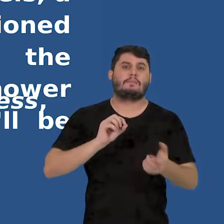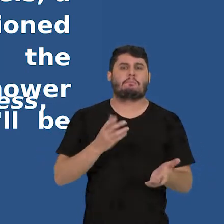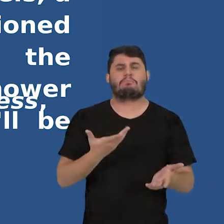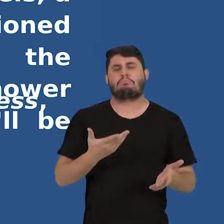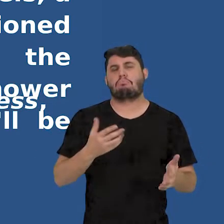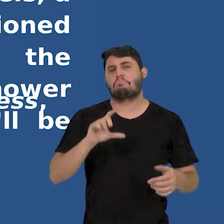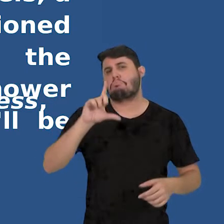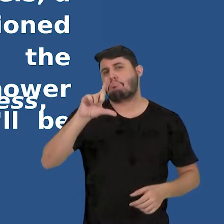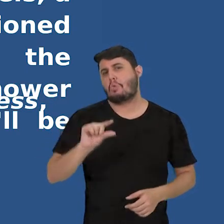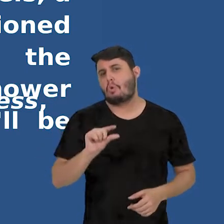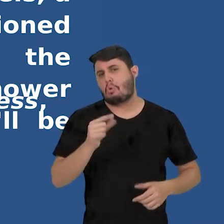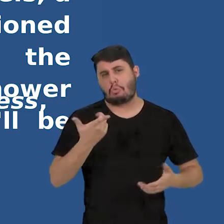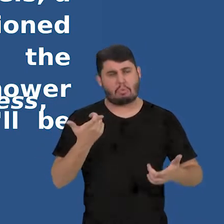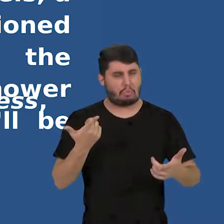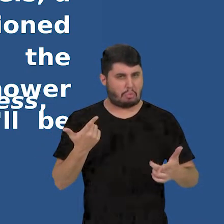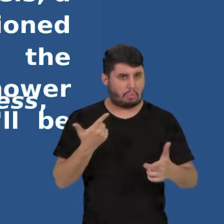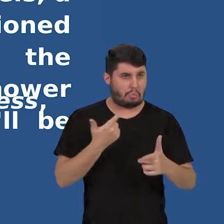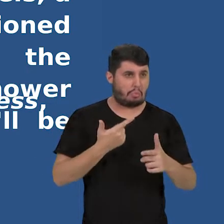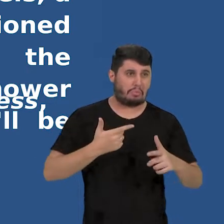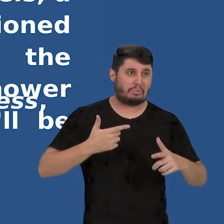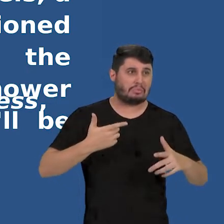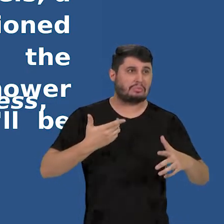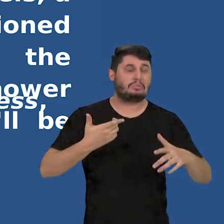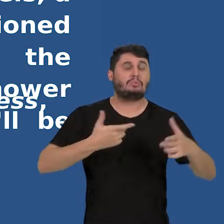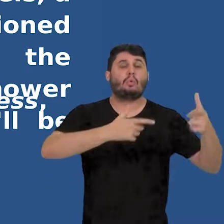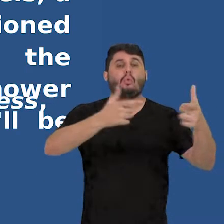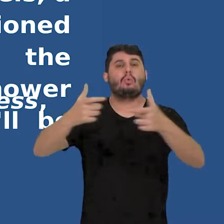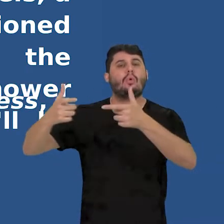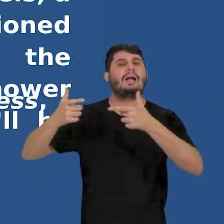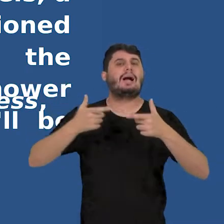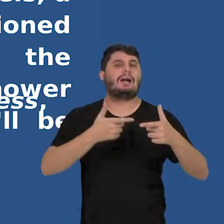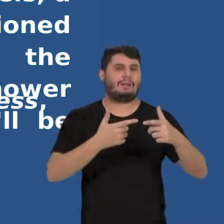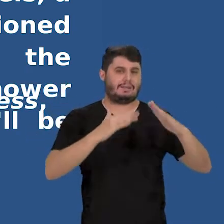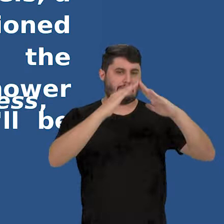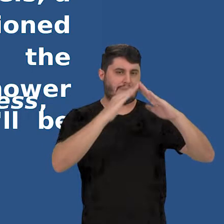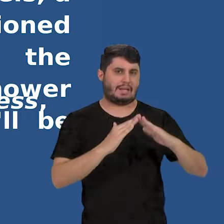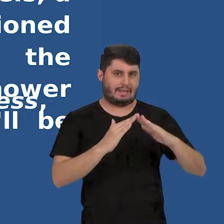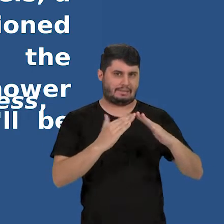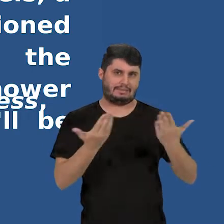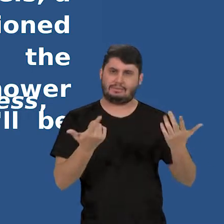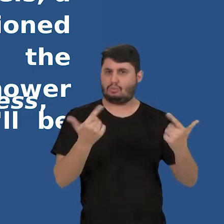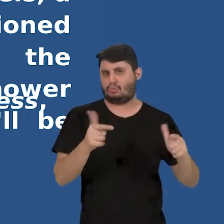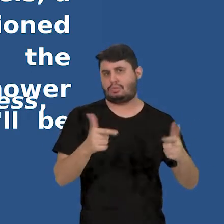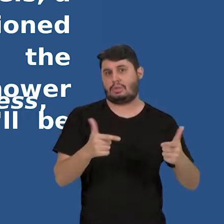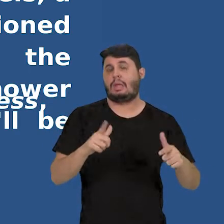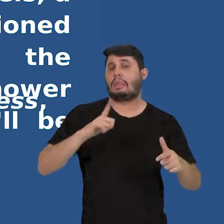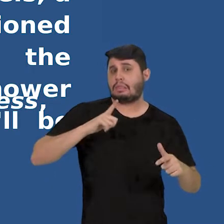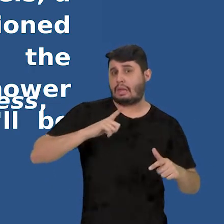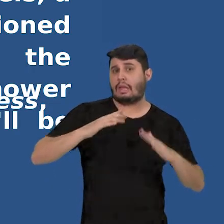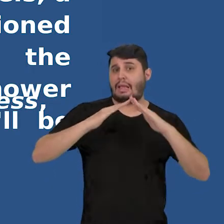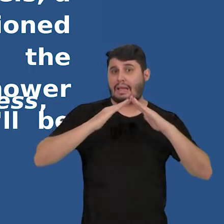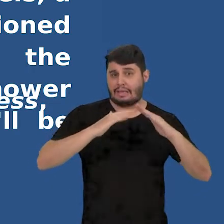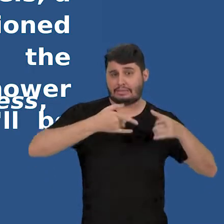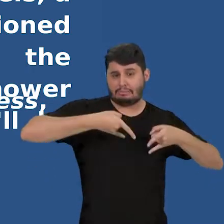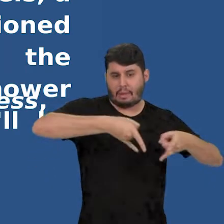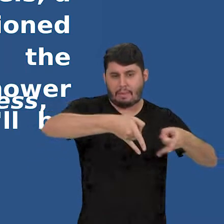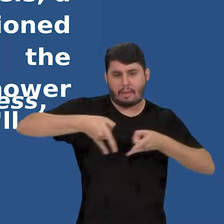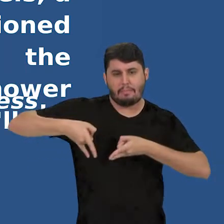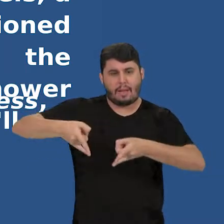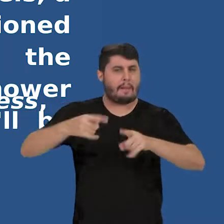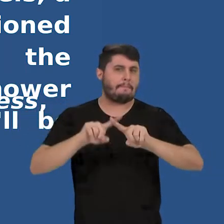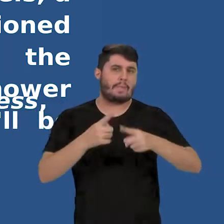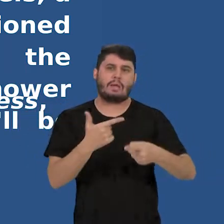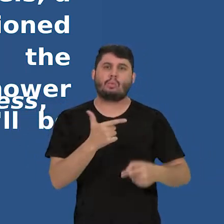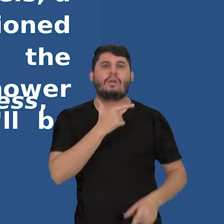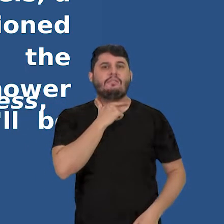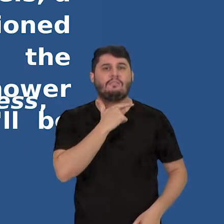problemas do sem-teto, não só no Brasil, mas em qualquer lugar do mundo, é onde colocar essa galera. Né? Existem os abrigos, mas muitos não têm, às vezes nem por opção não querem ir, ou às